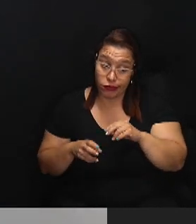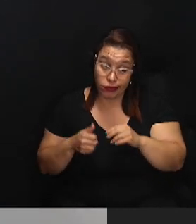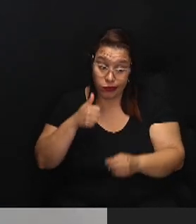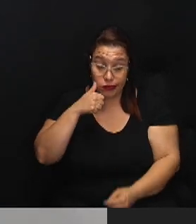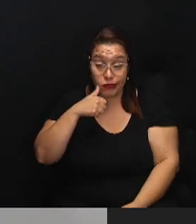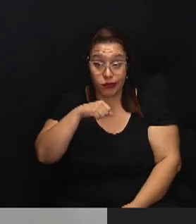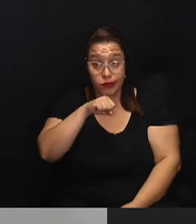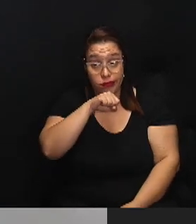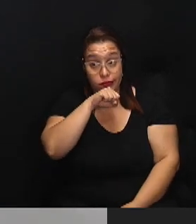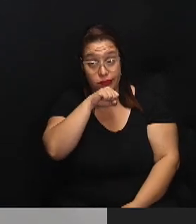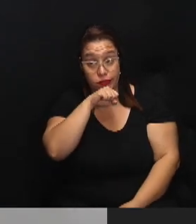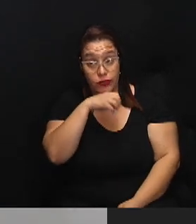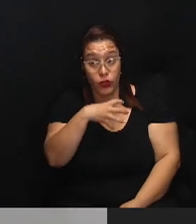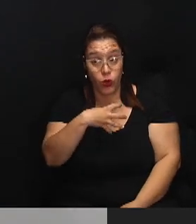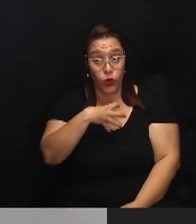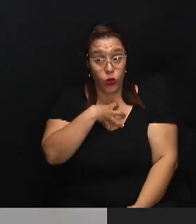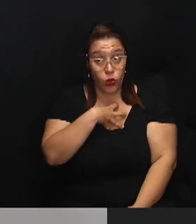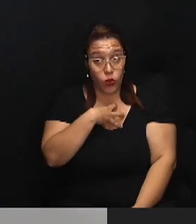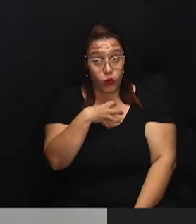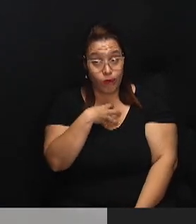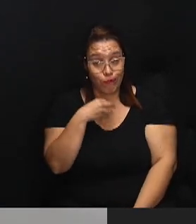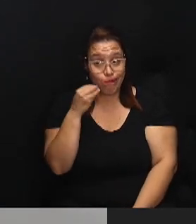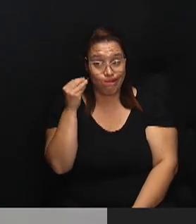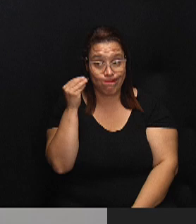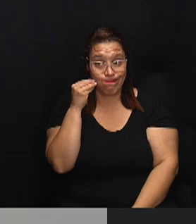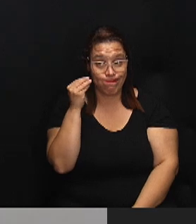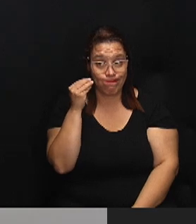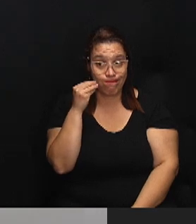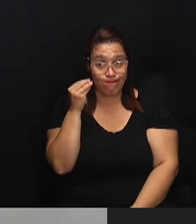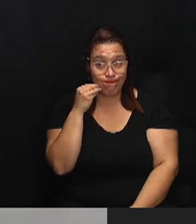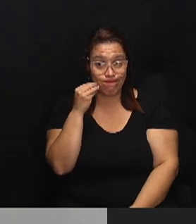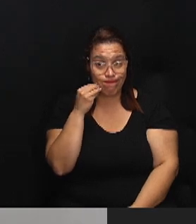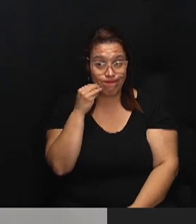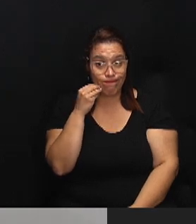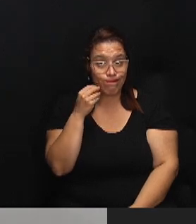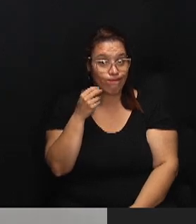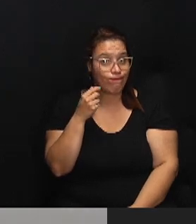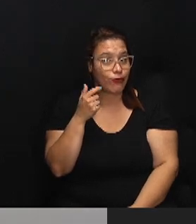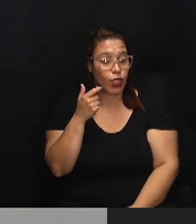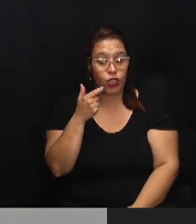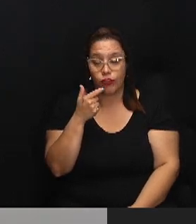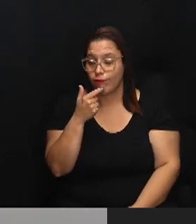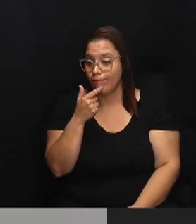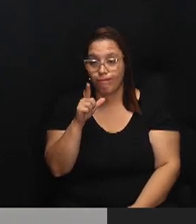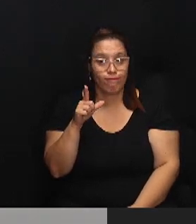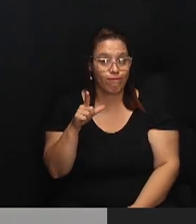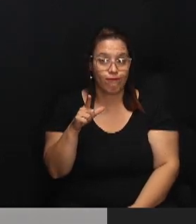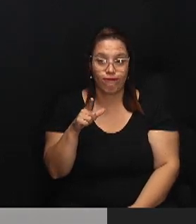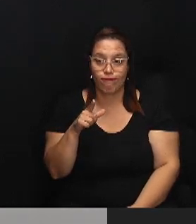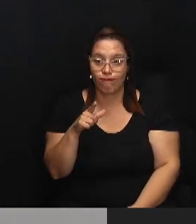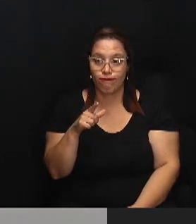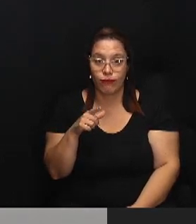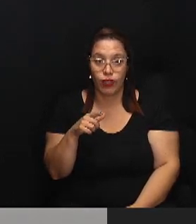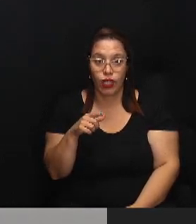mãe que tem um emocional muito fragilizado. Ela não consegue maternar, ela tira o leite dela, mas não